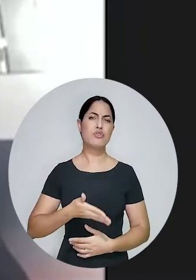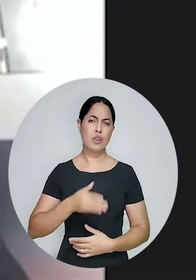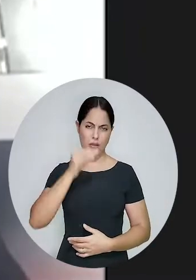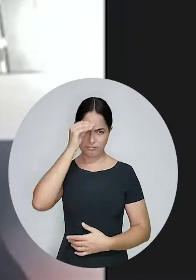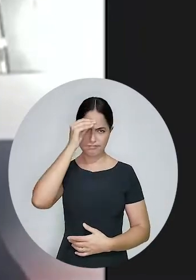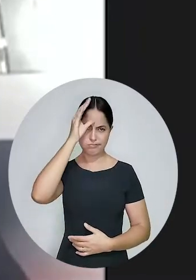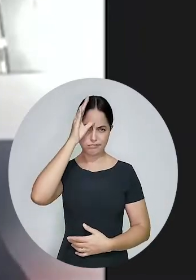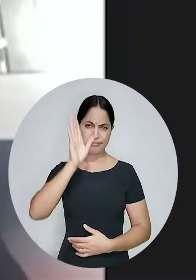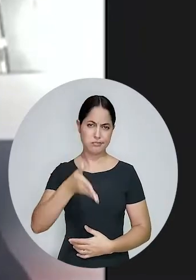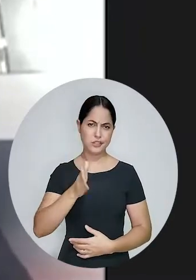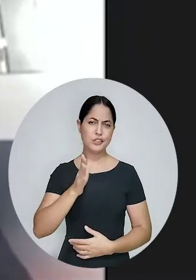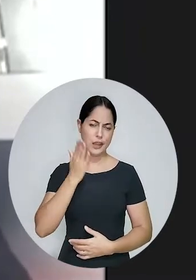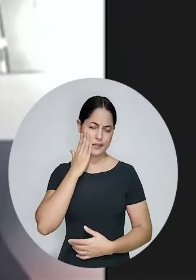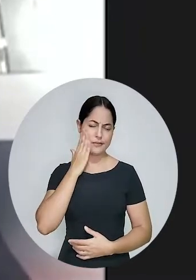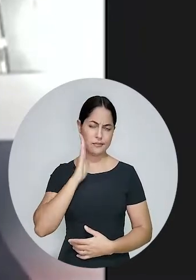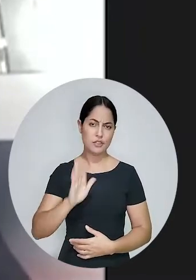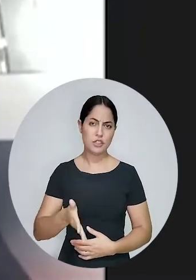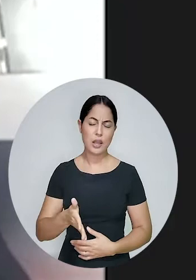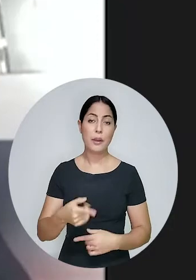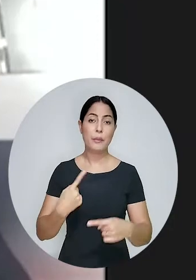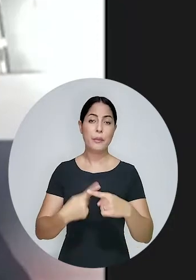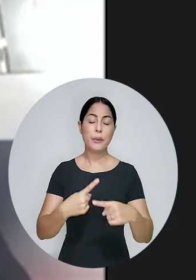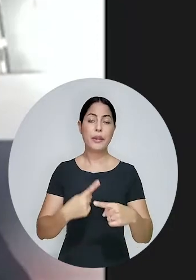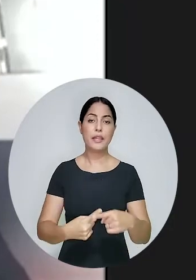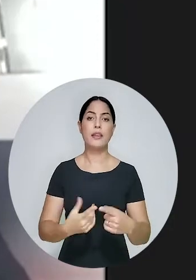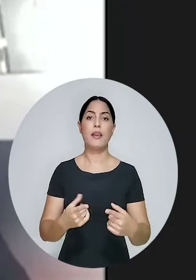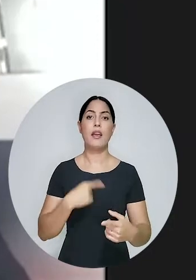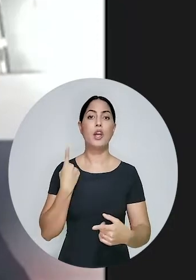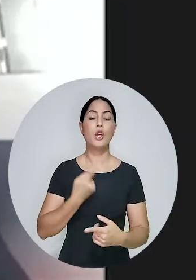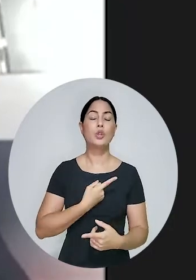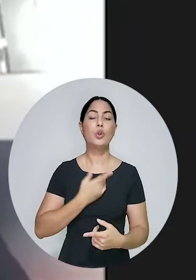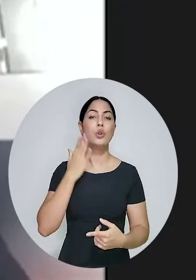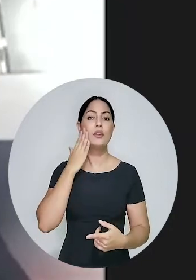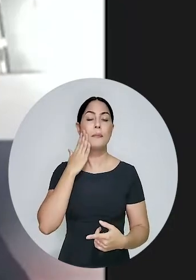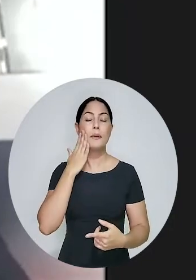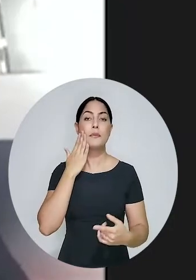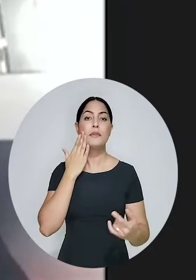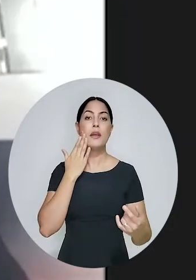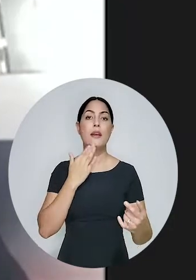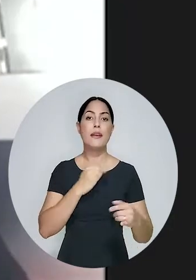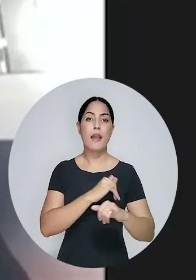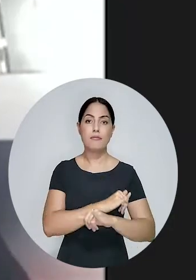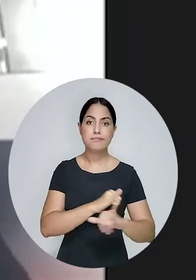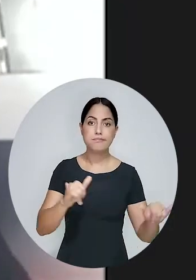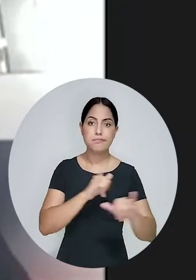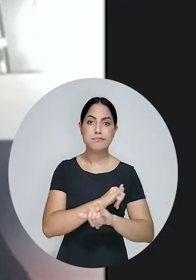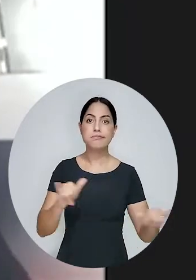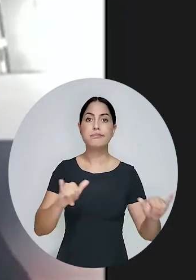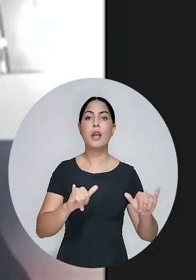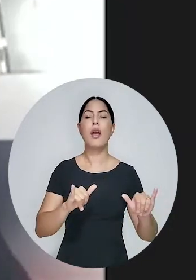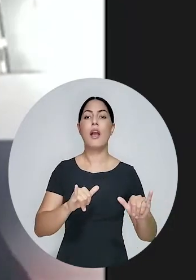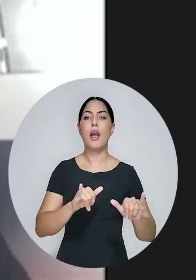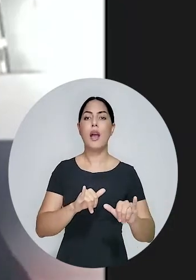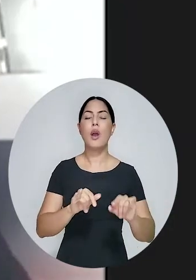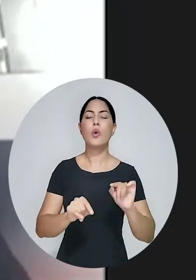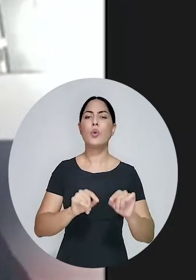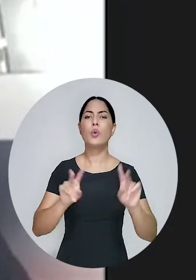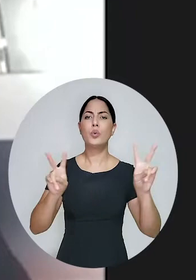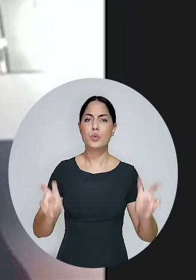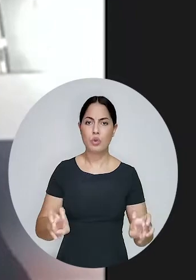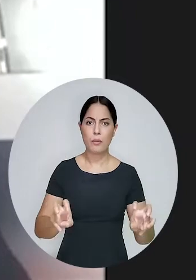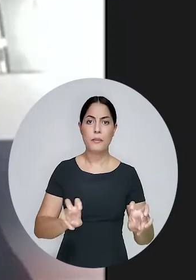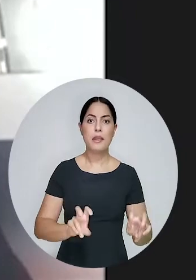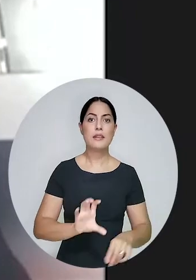nós pela imprensa, é que foram feitos cortes gerais em todo